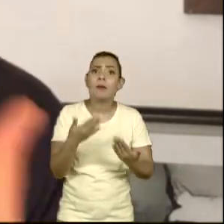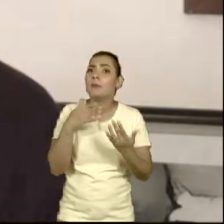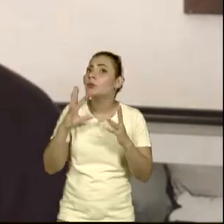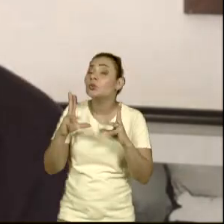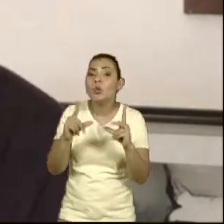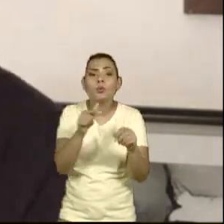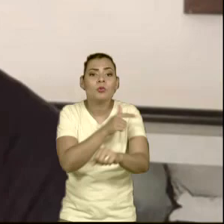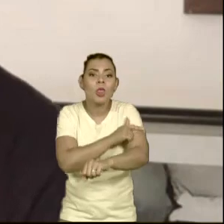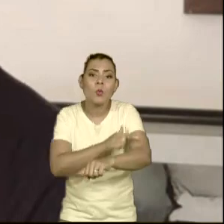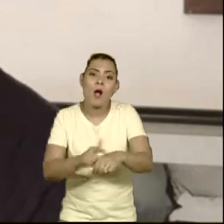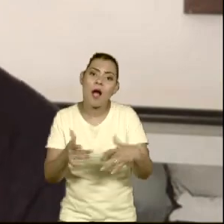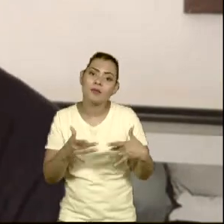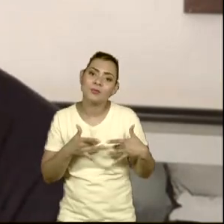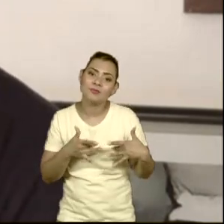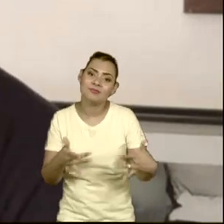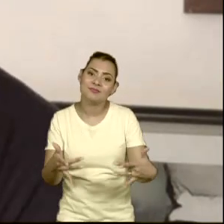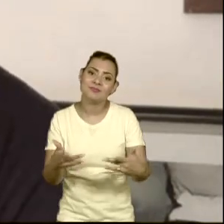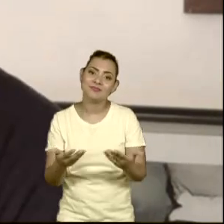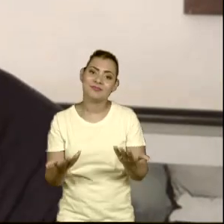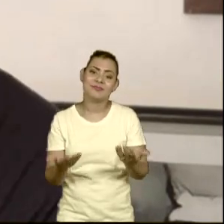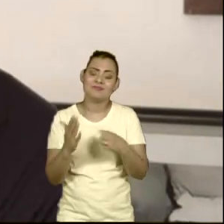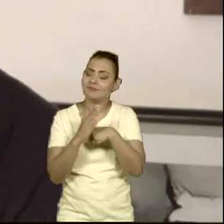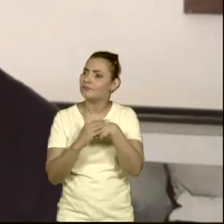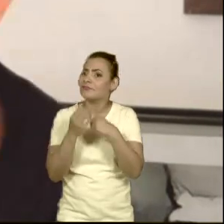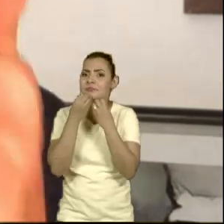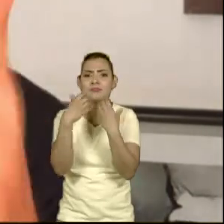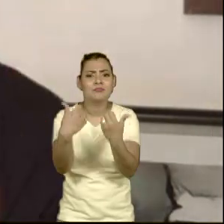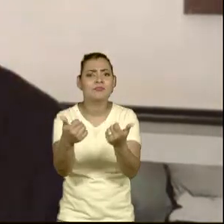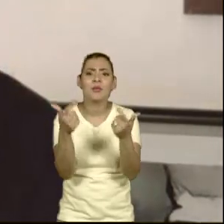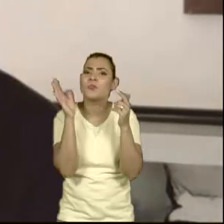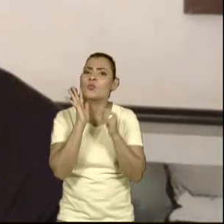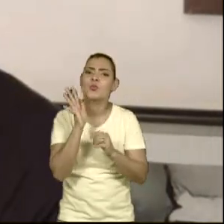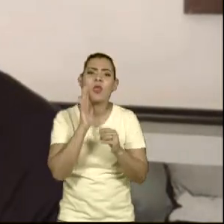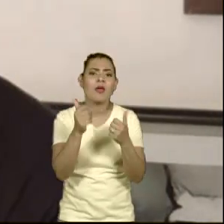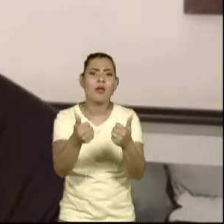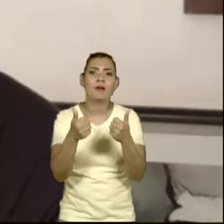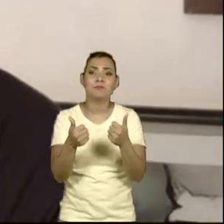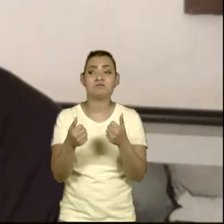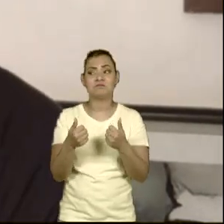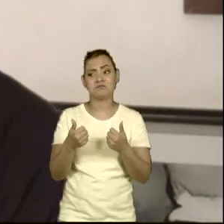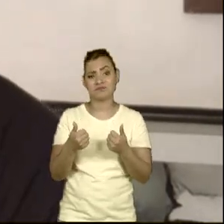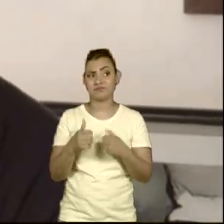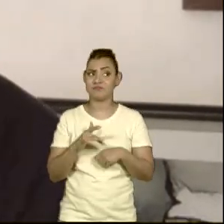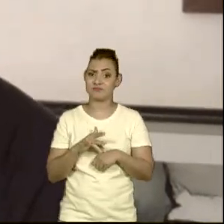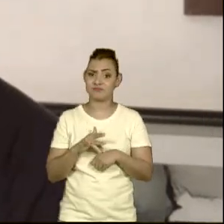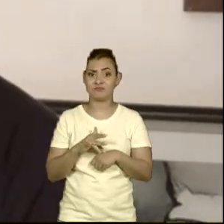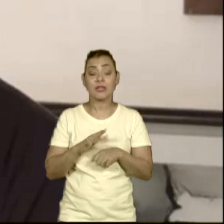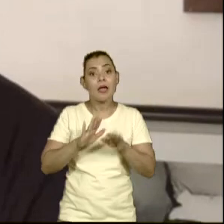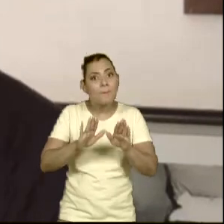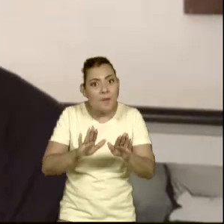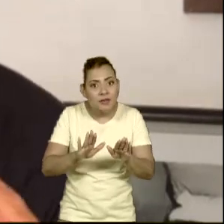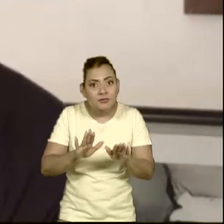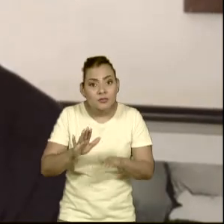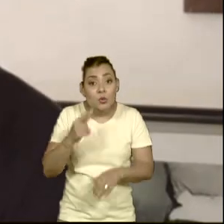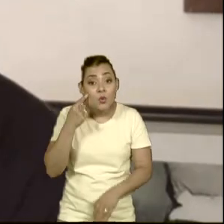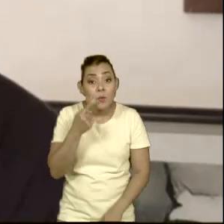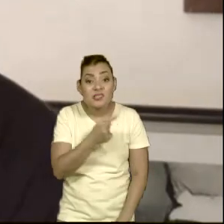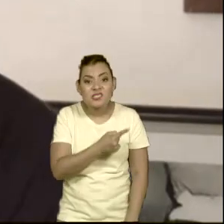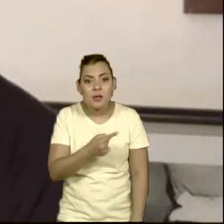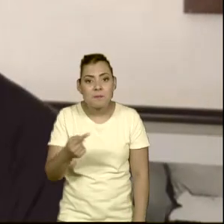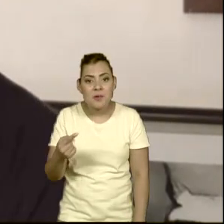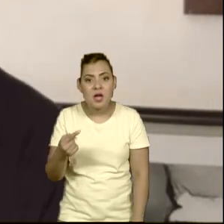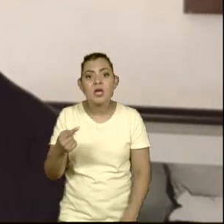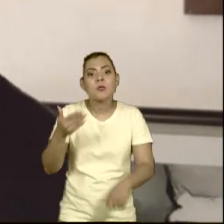mundo muito gentil, todo mundo muito querido, achou o máximo, foi muito legal. Farol da história. Uma semana